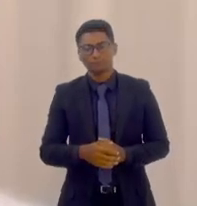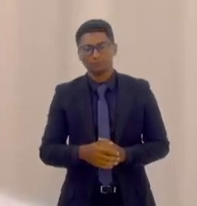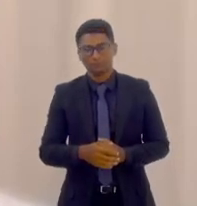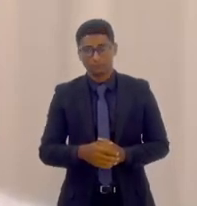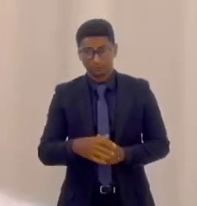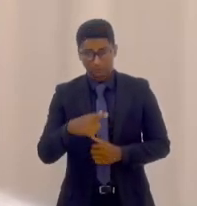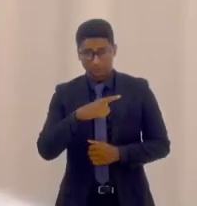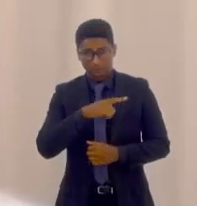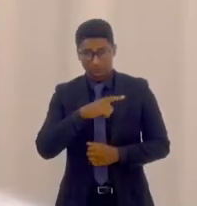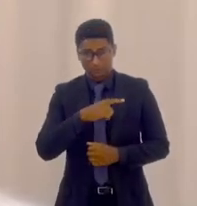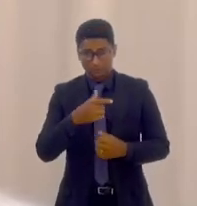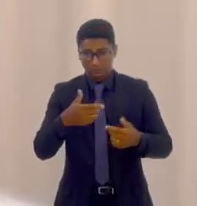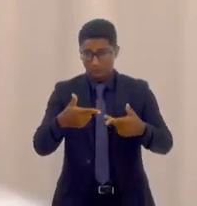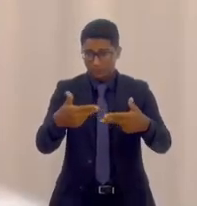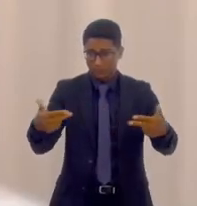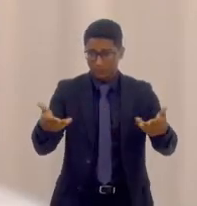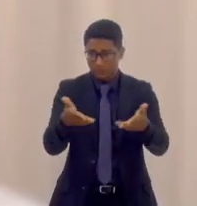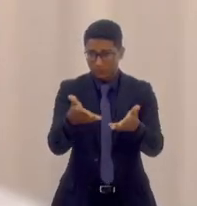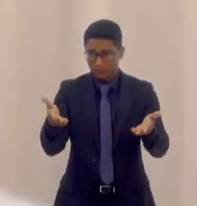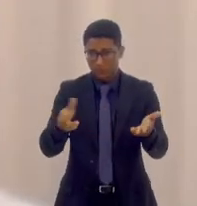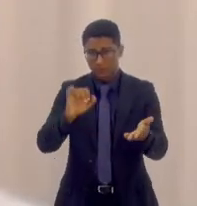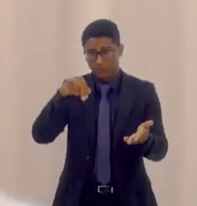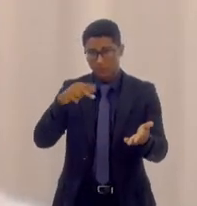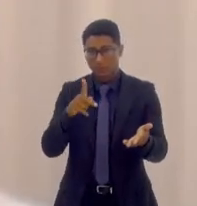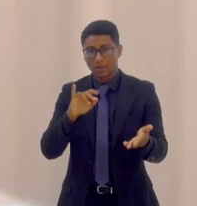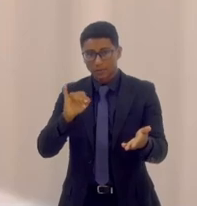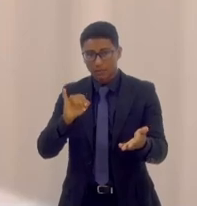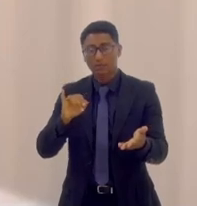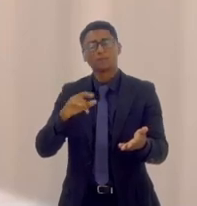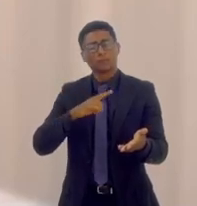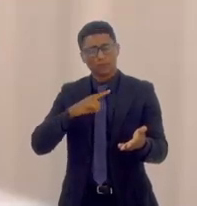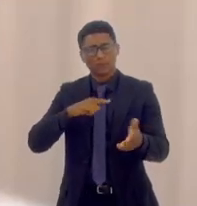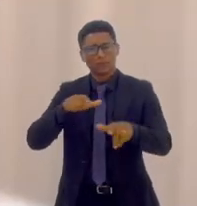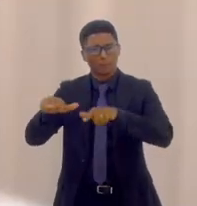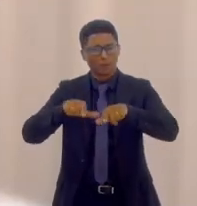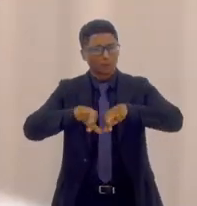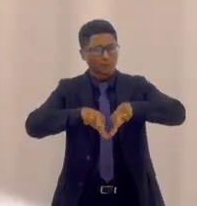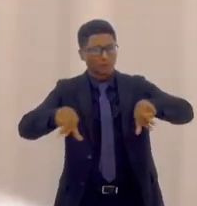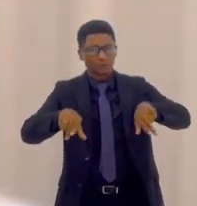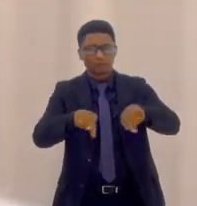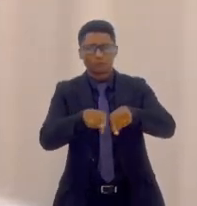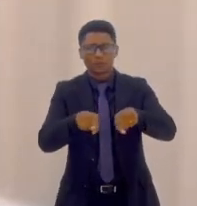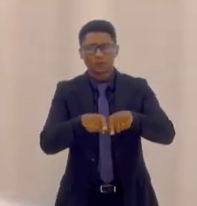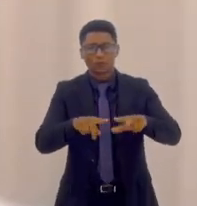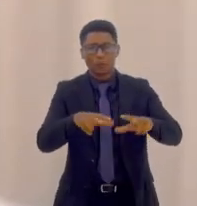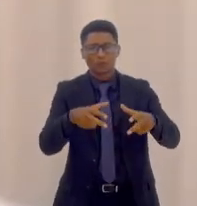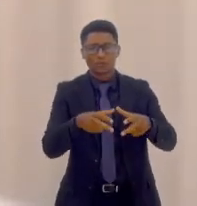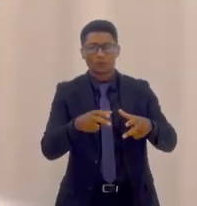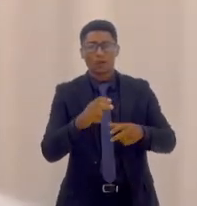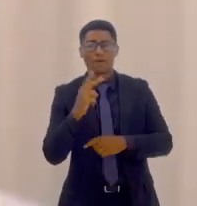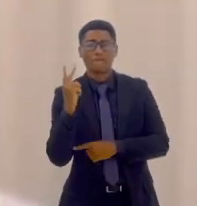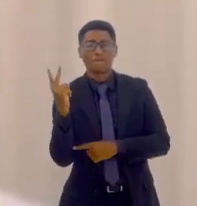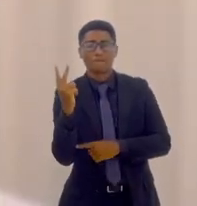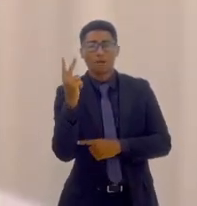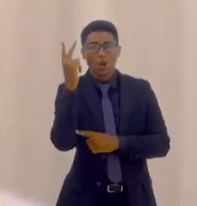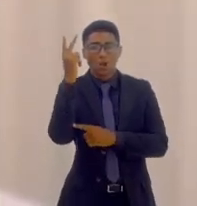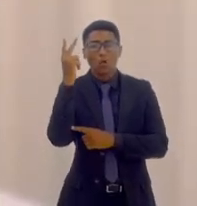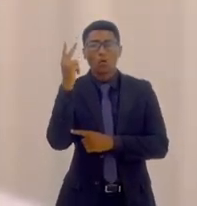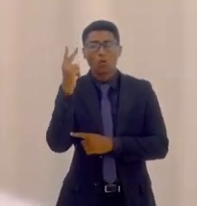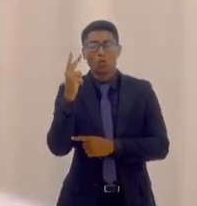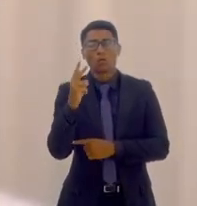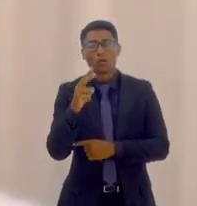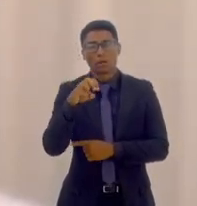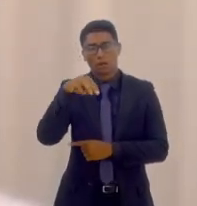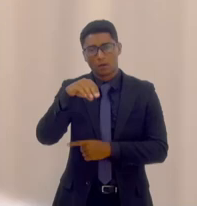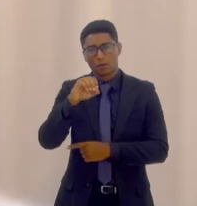um conjunto de prestadores de serviço que atuam em função do INPI. Nós temos no Rio de Janeiro a Comissão de Valores Mobiliários. É importante